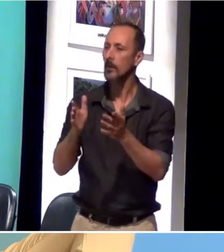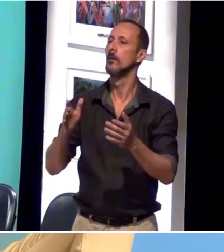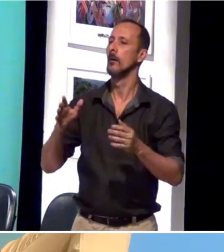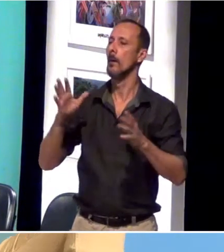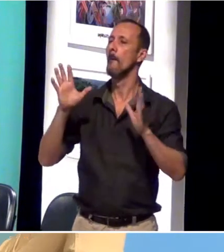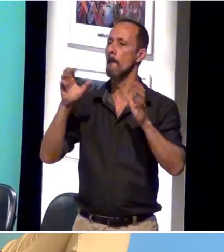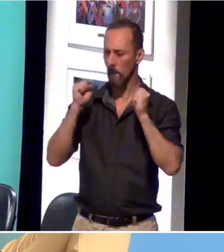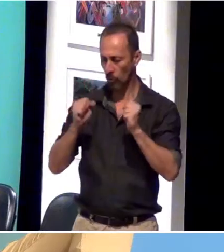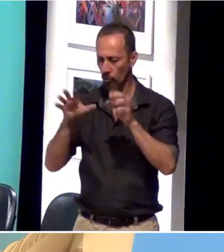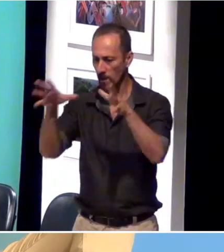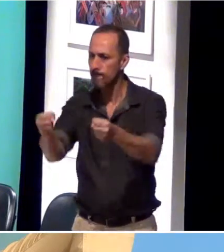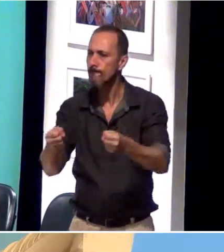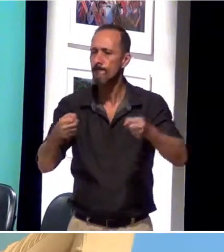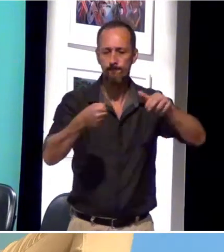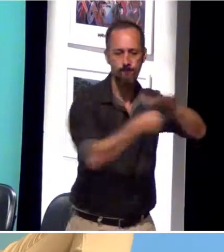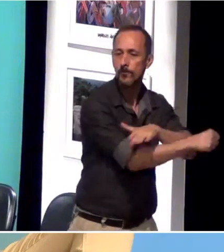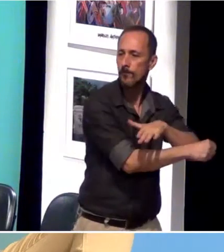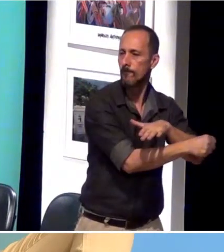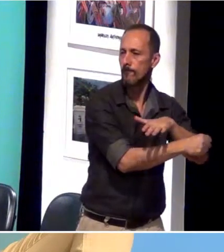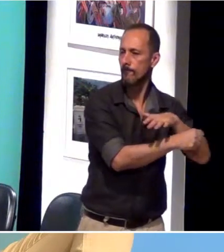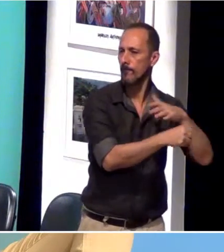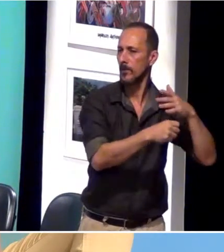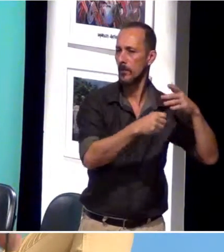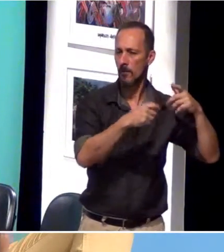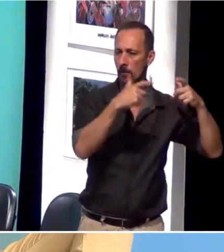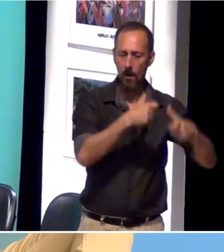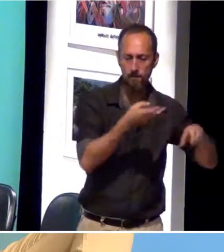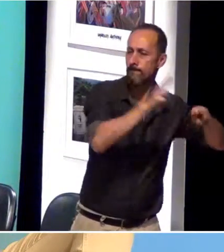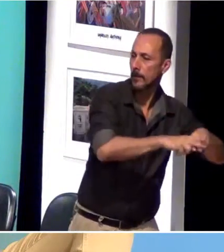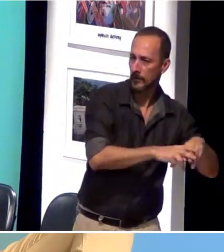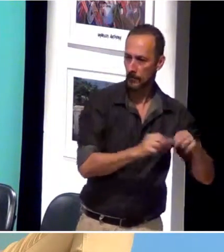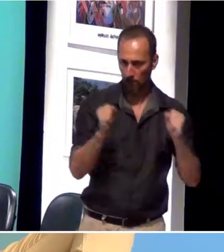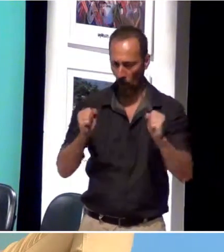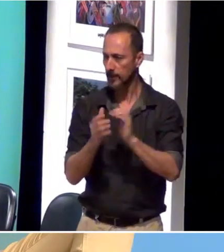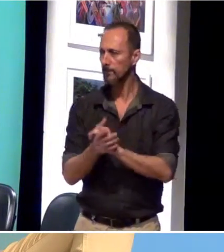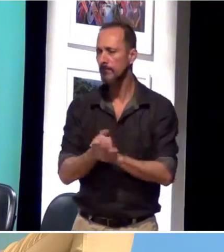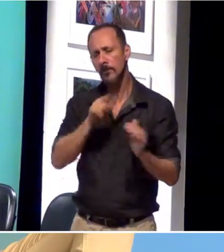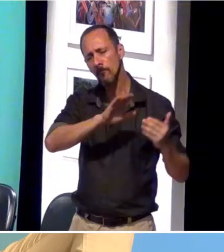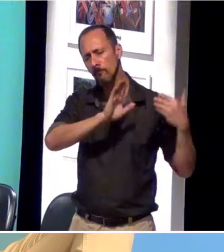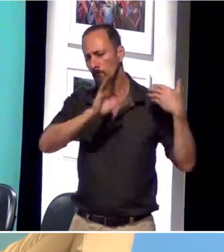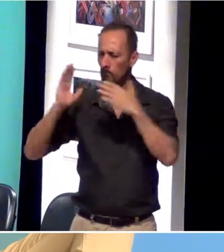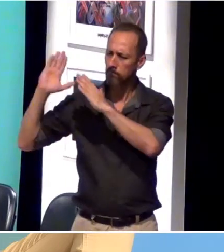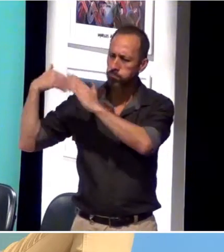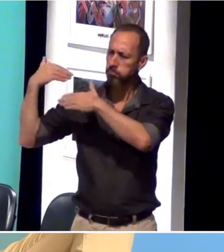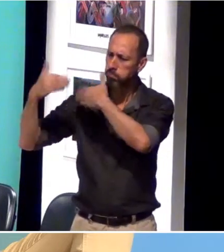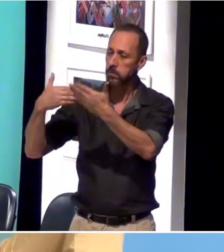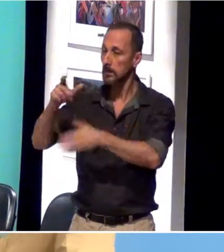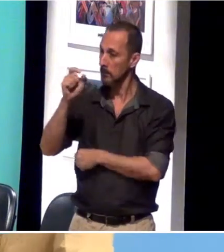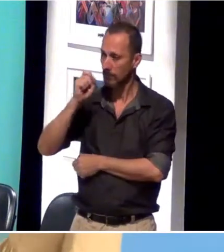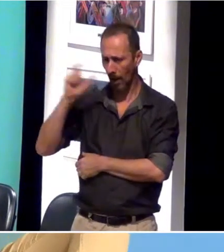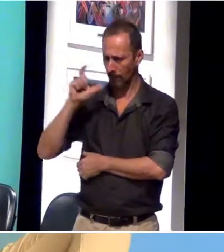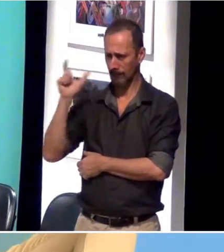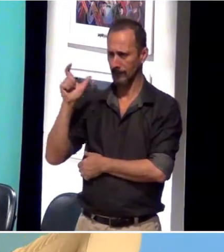simplesmente por estarem em famílias pobres. E aí, assim, é interessante quando a gente fala aqui